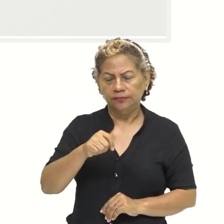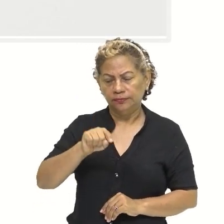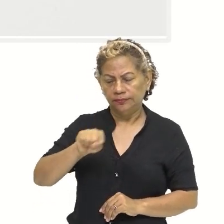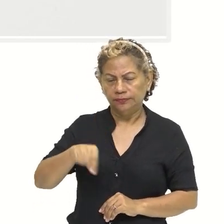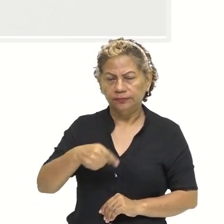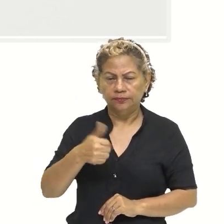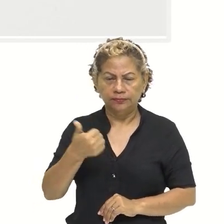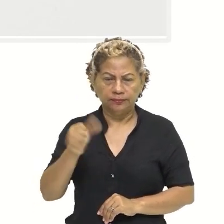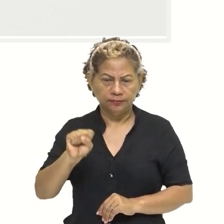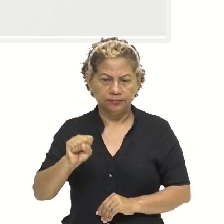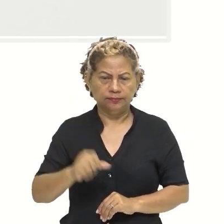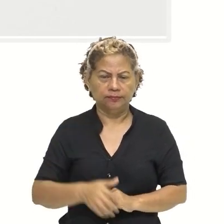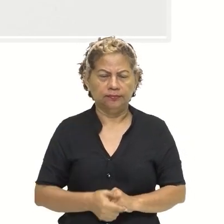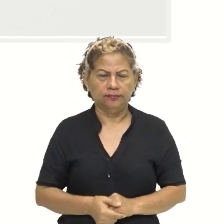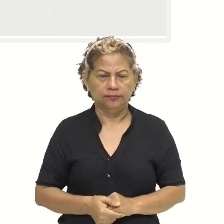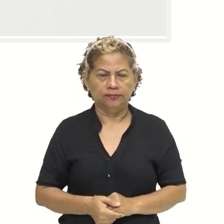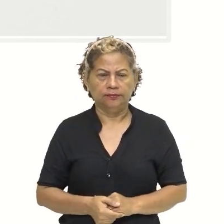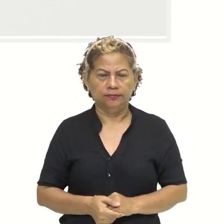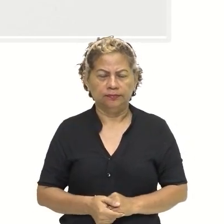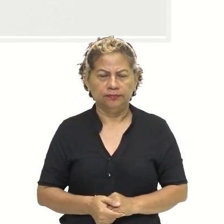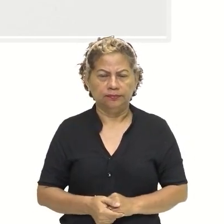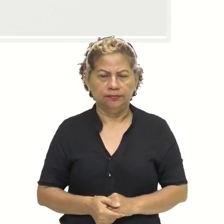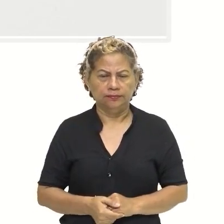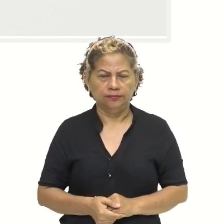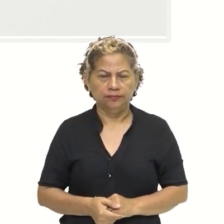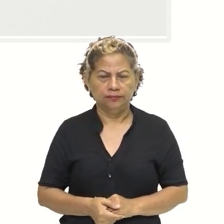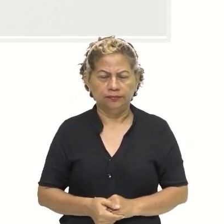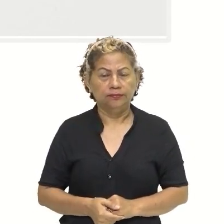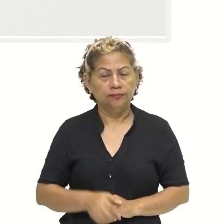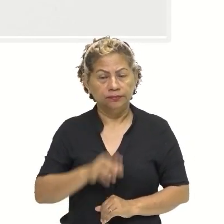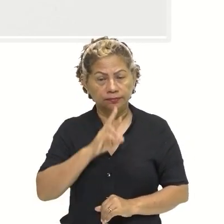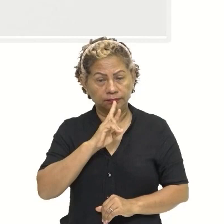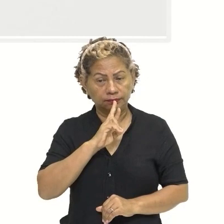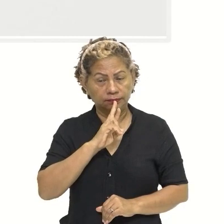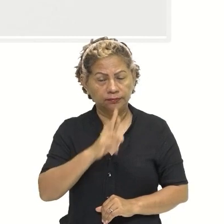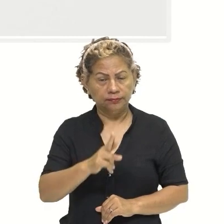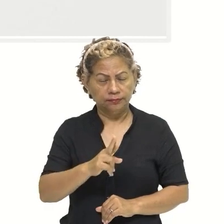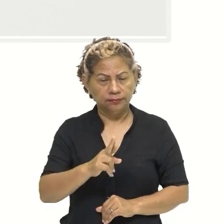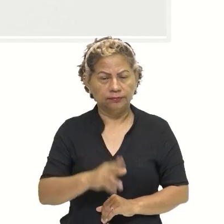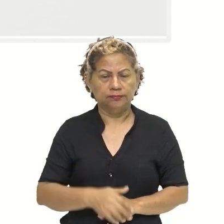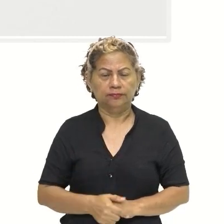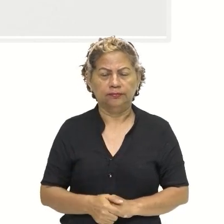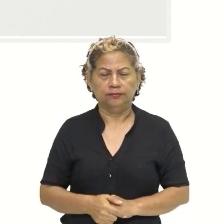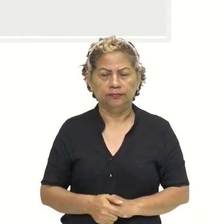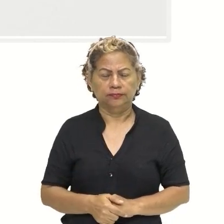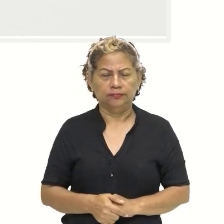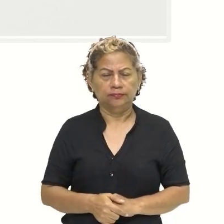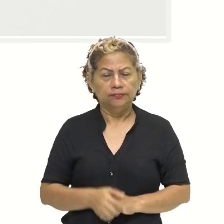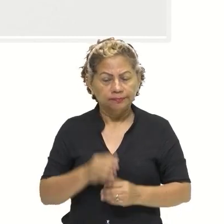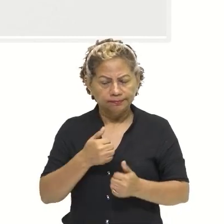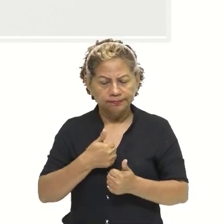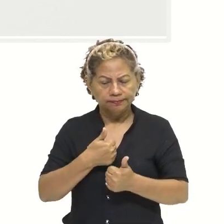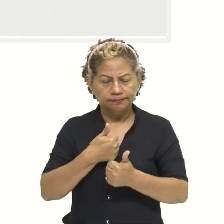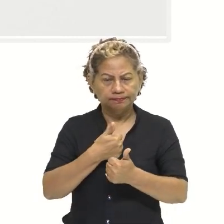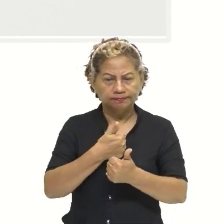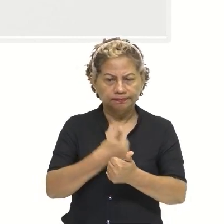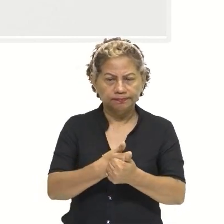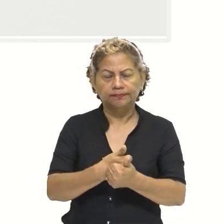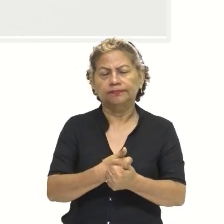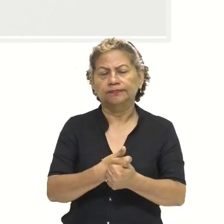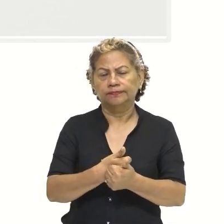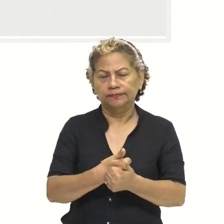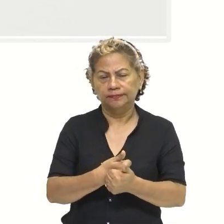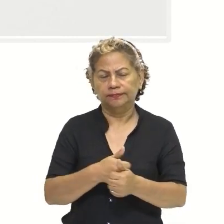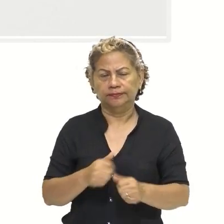11,18, certo? Então, aqui a resposta, a resposta mais próxima